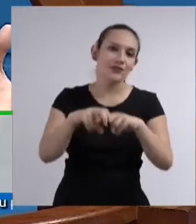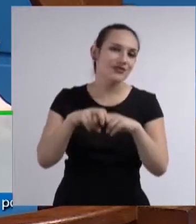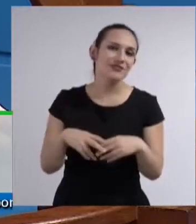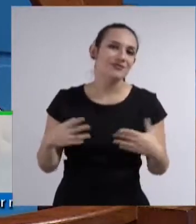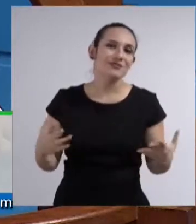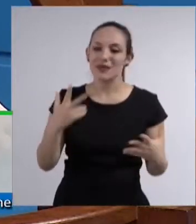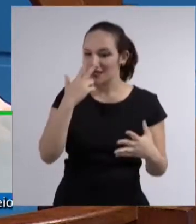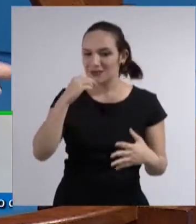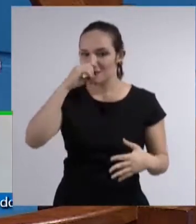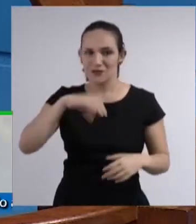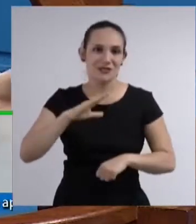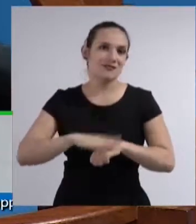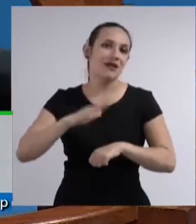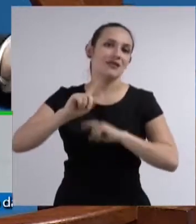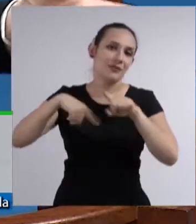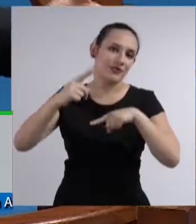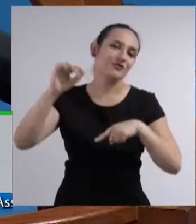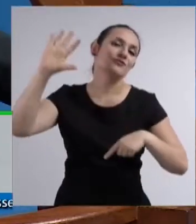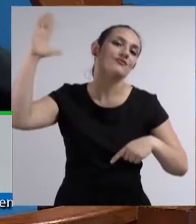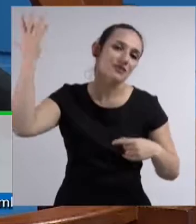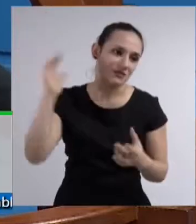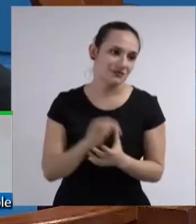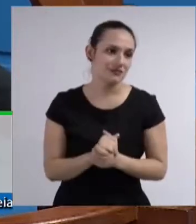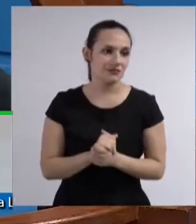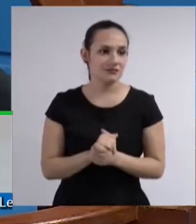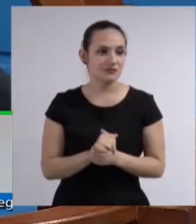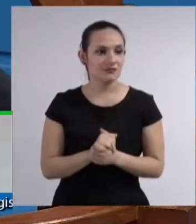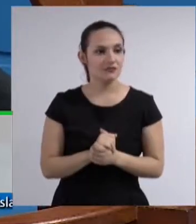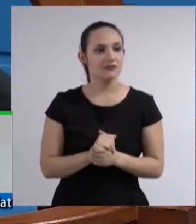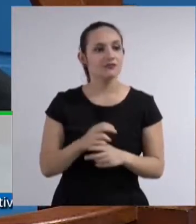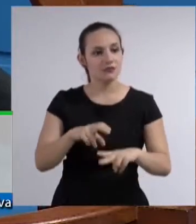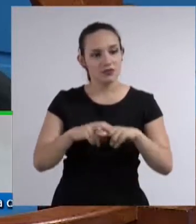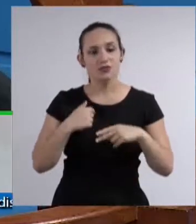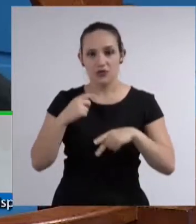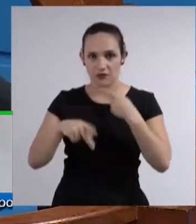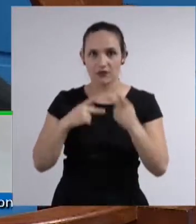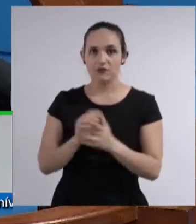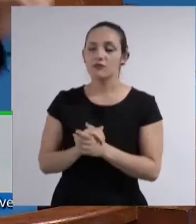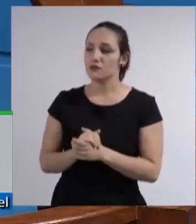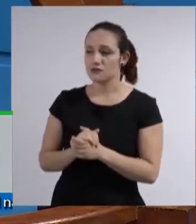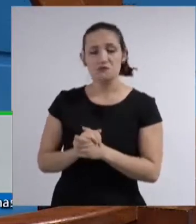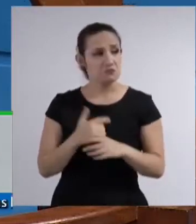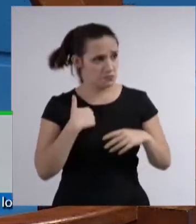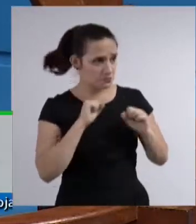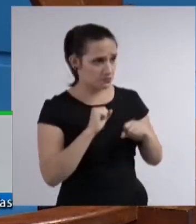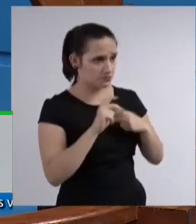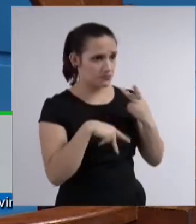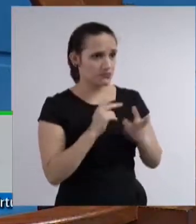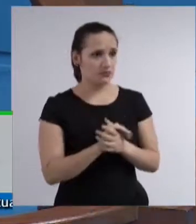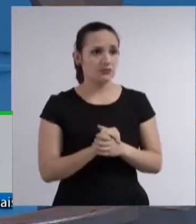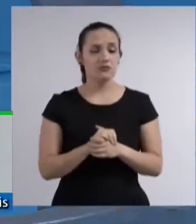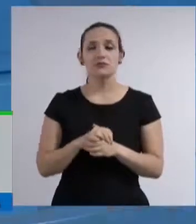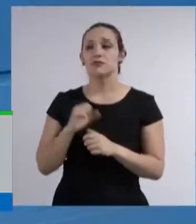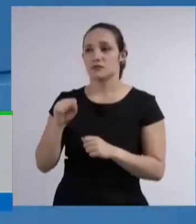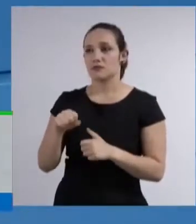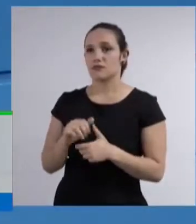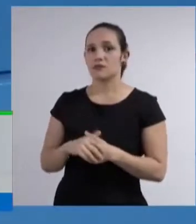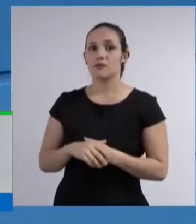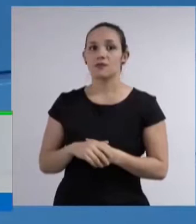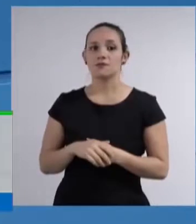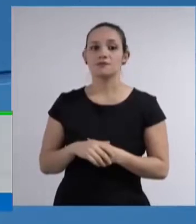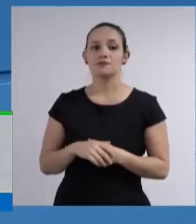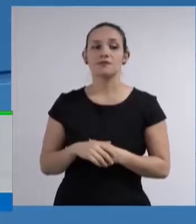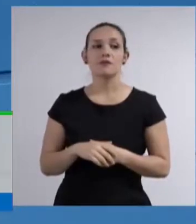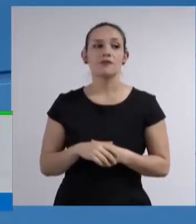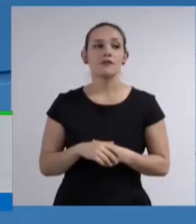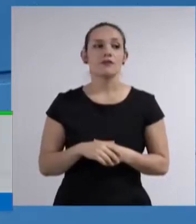né, de truculência. Então, é nesse sentido que eu queria fazer esse registro. Pois não. Deputado Pedro Kemp, Vossa Excelência, que ao